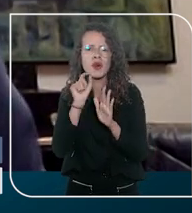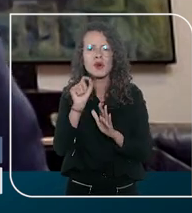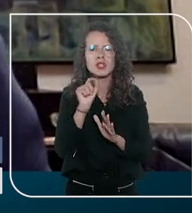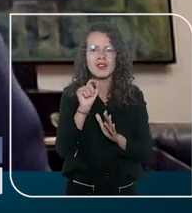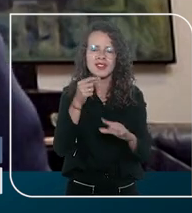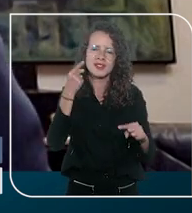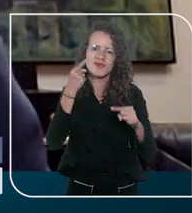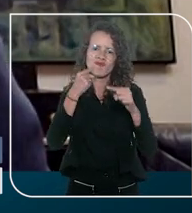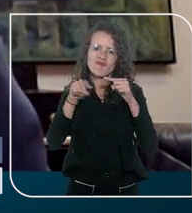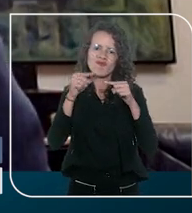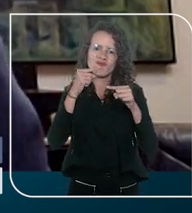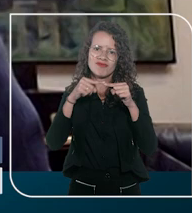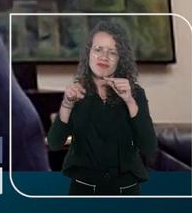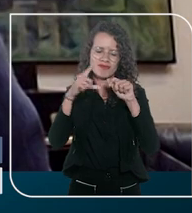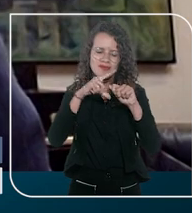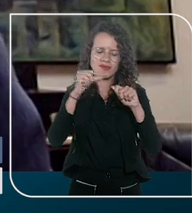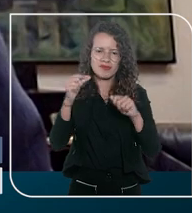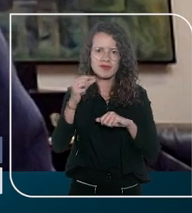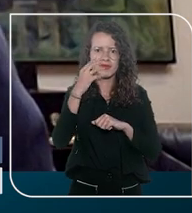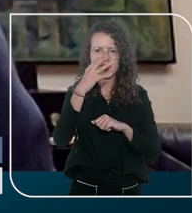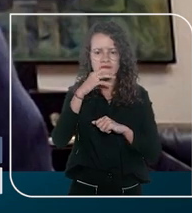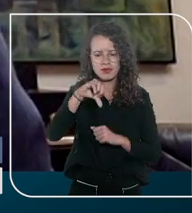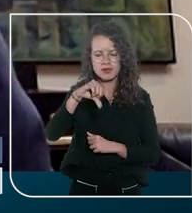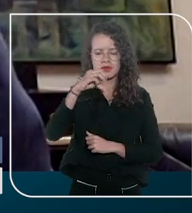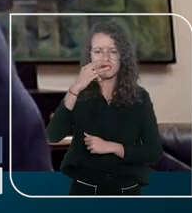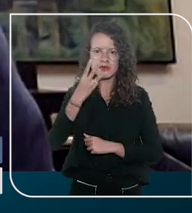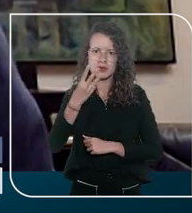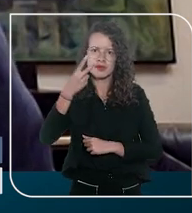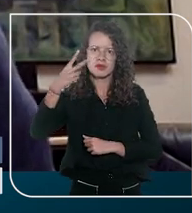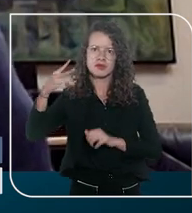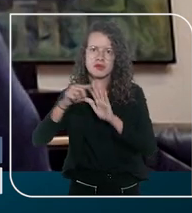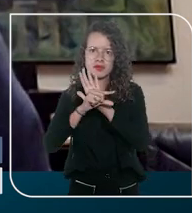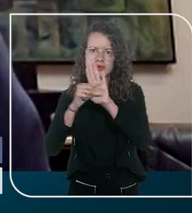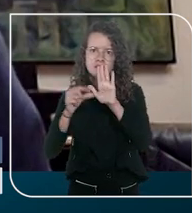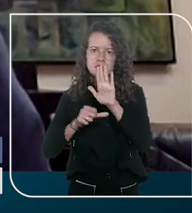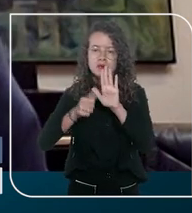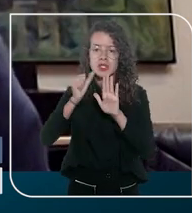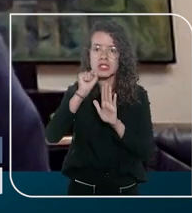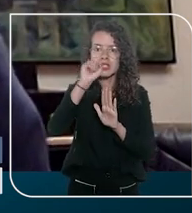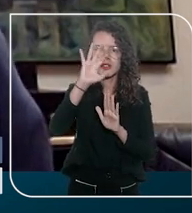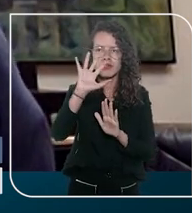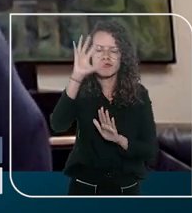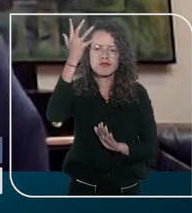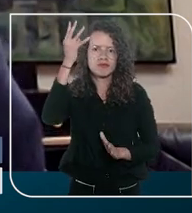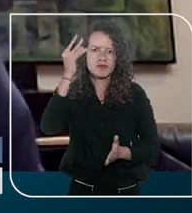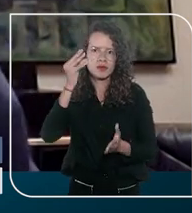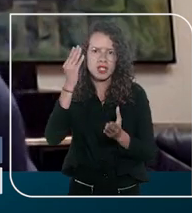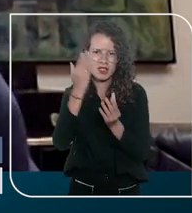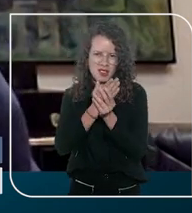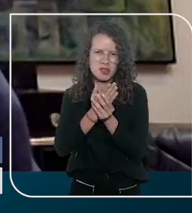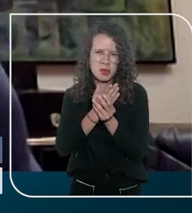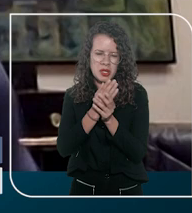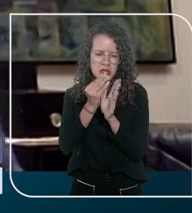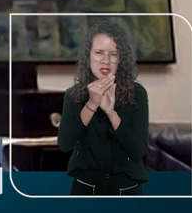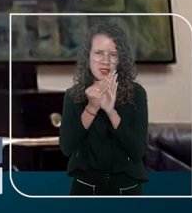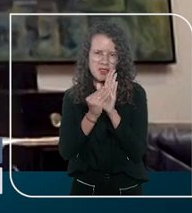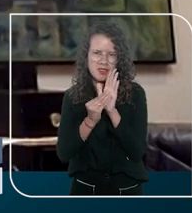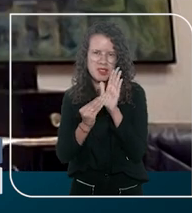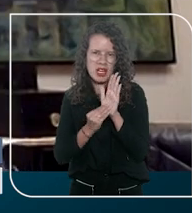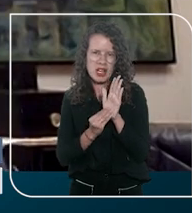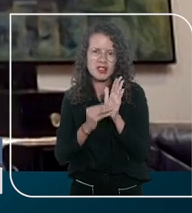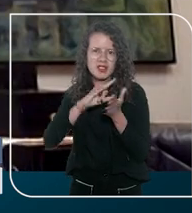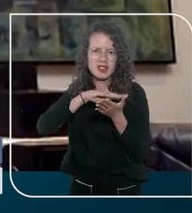se aplica o 932, parágrafo único, quando faltar a documentação específica no embargo de divergência.